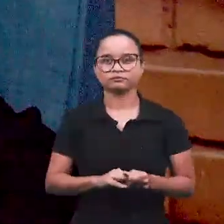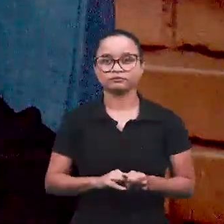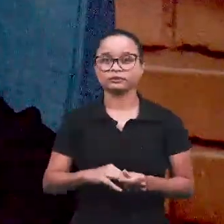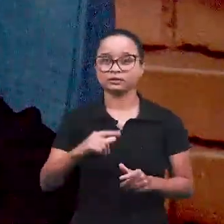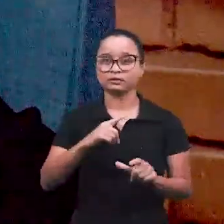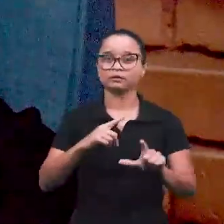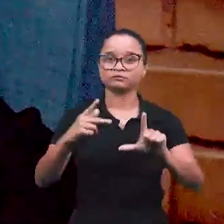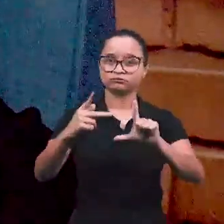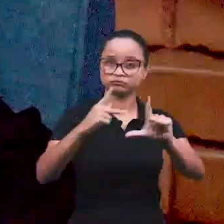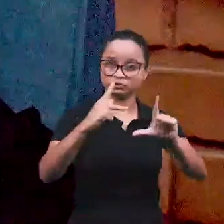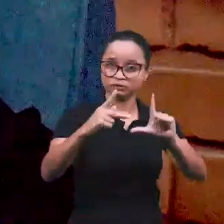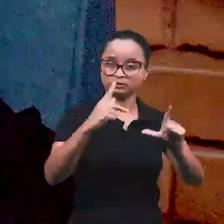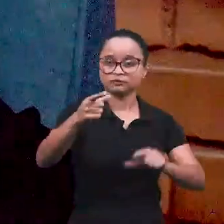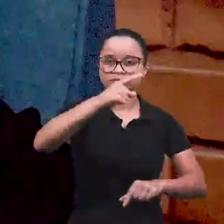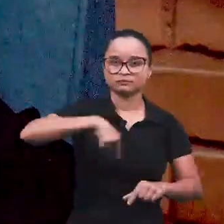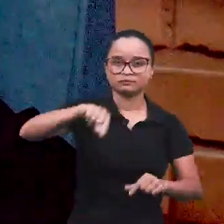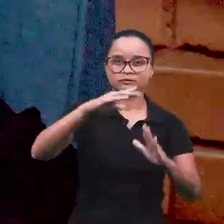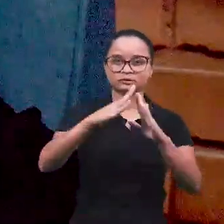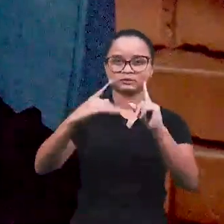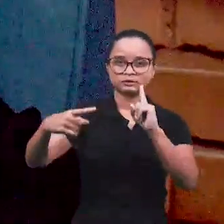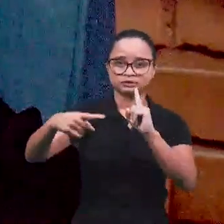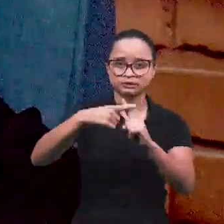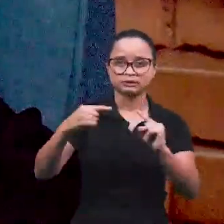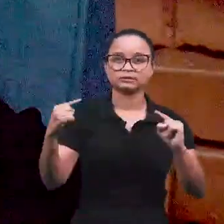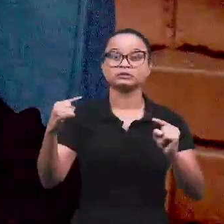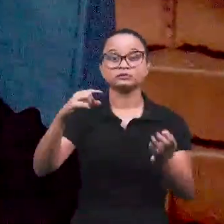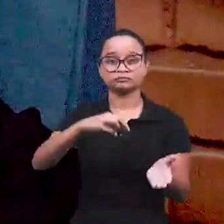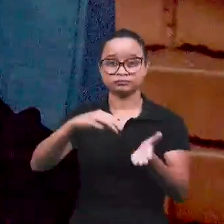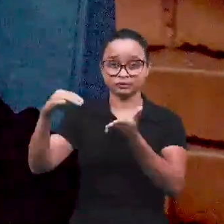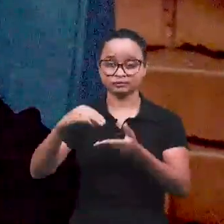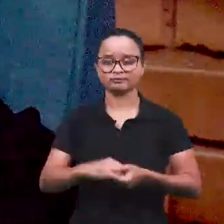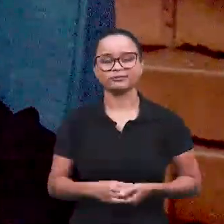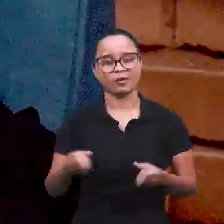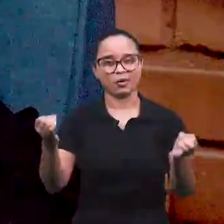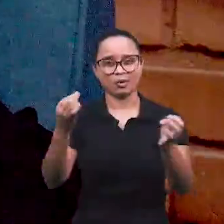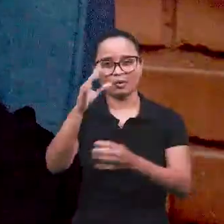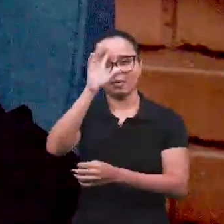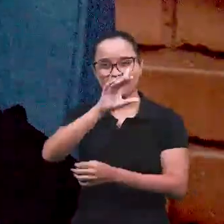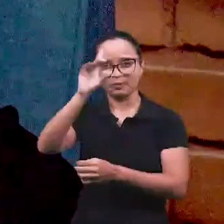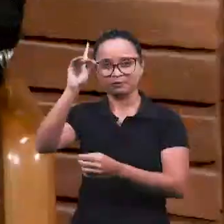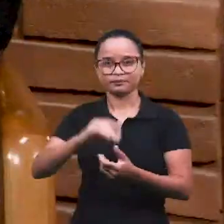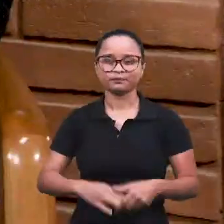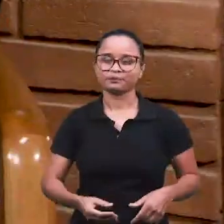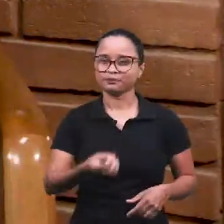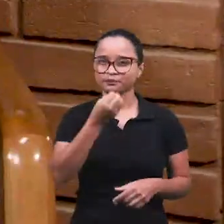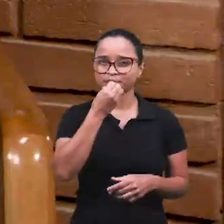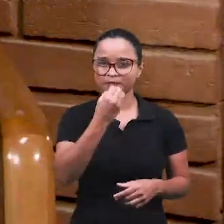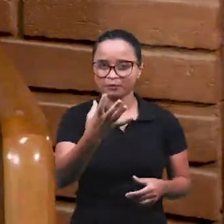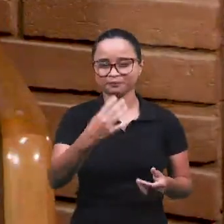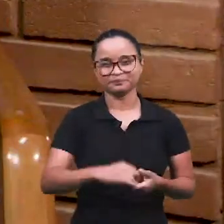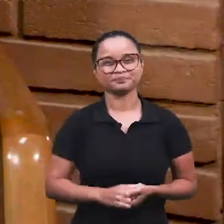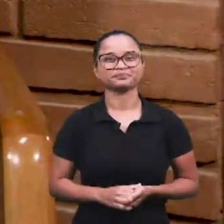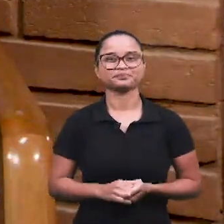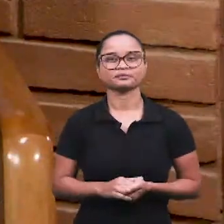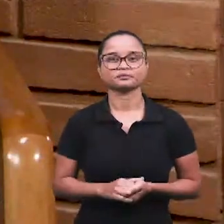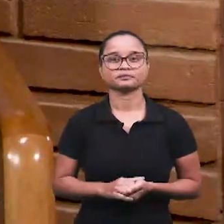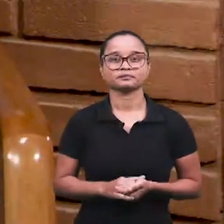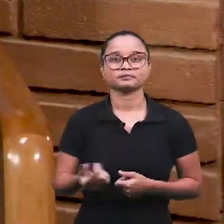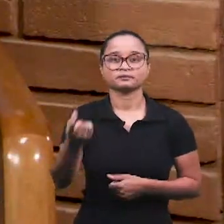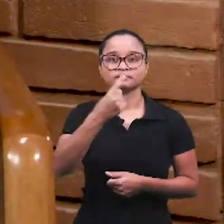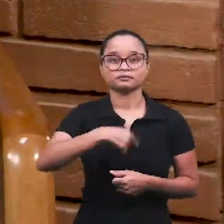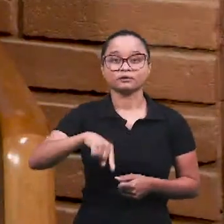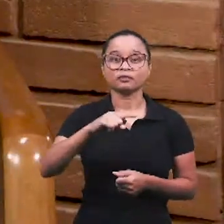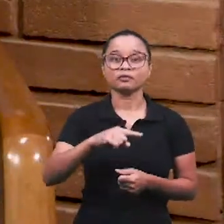pergunta postada no nosso portal, o portal da Igreja Cristã Maranata. Glória a Deus. Muito bem, irmãos, nós vamos agora